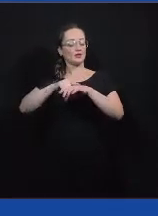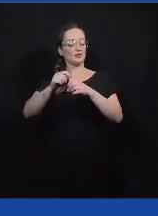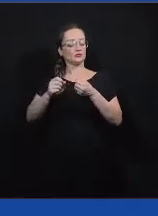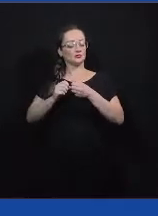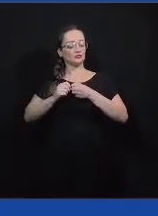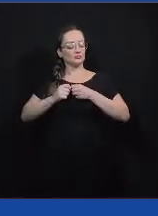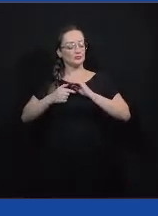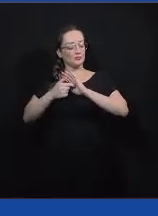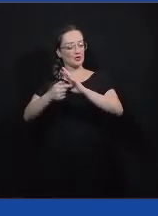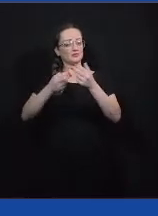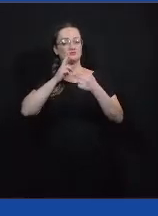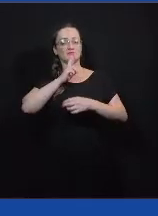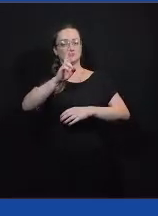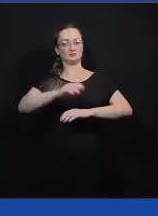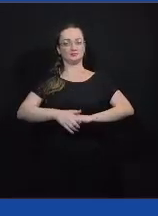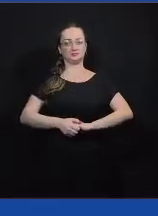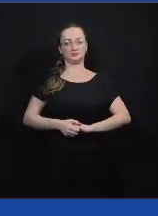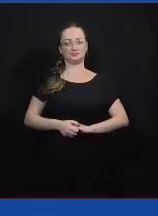resultado